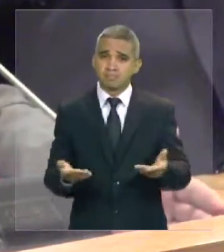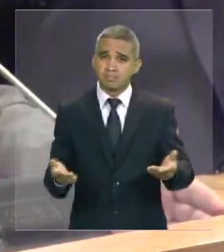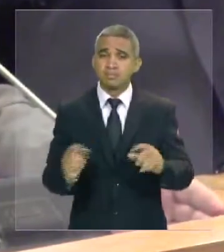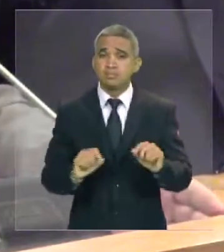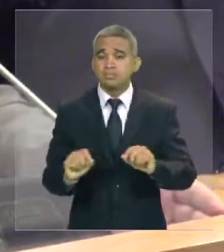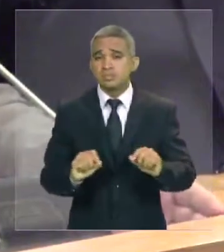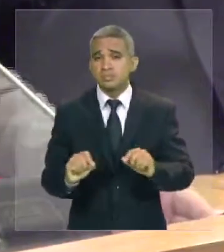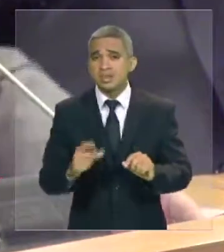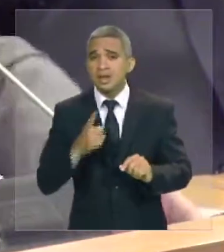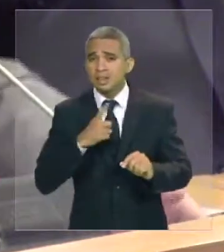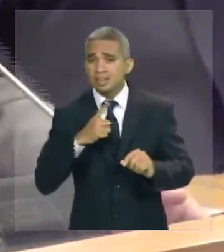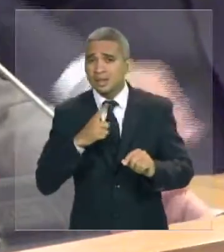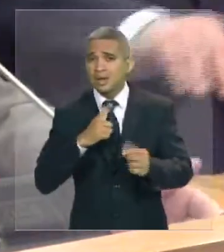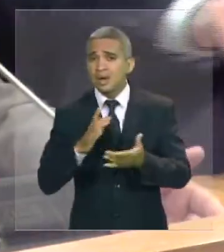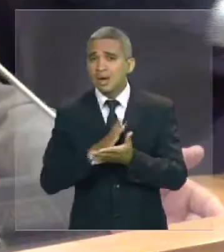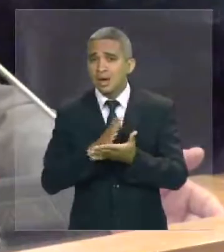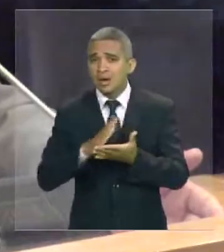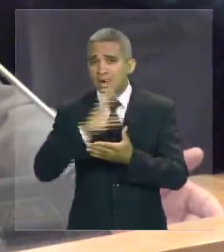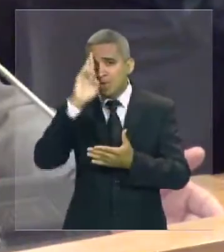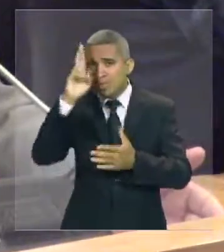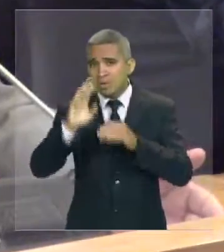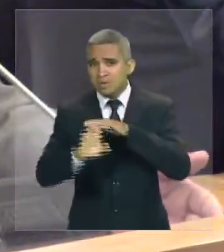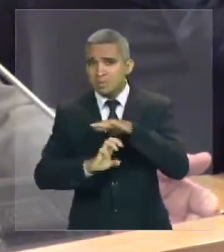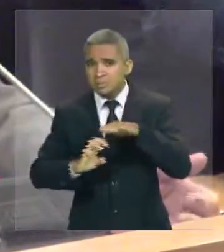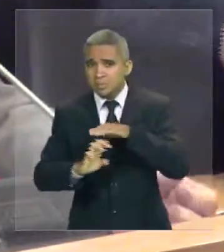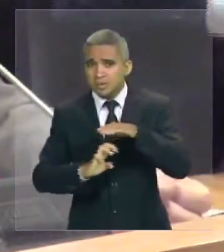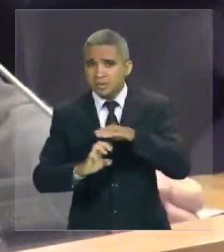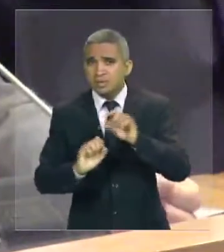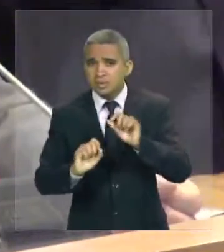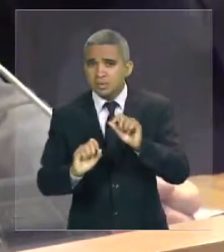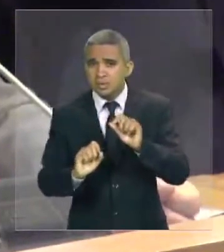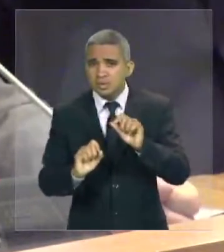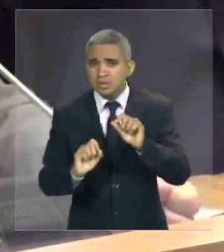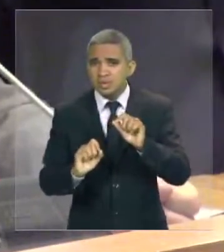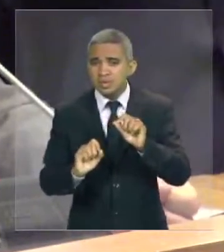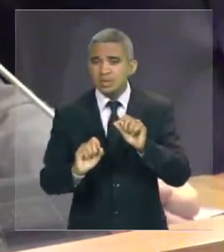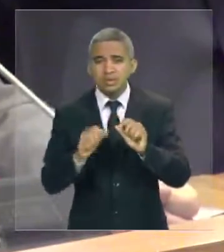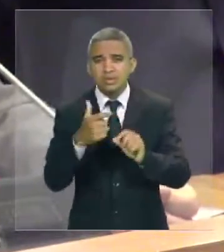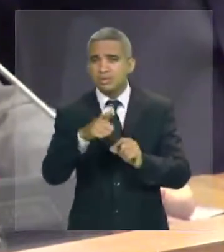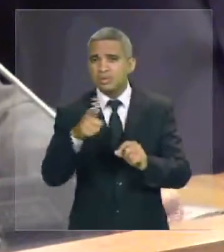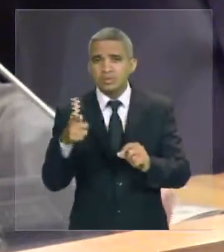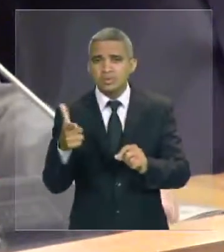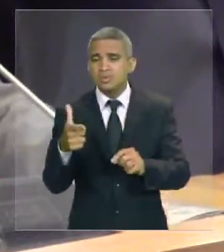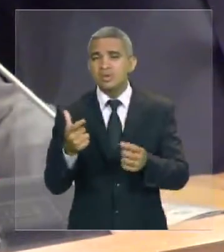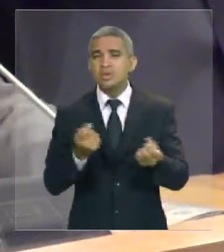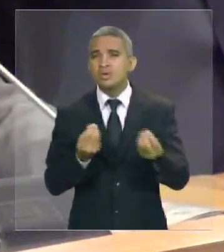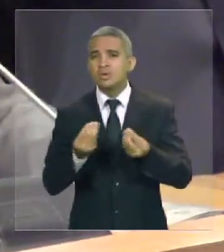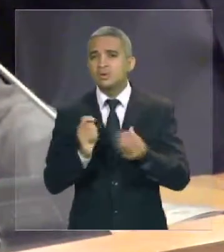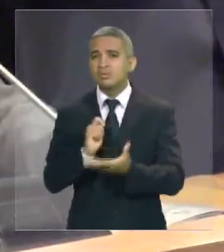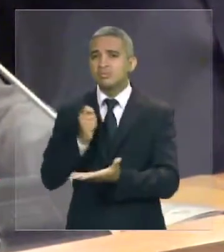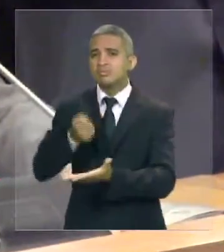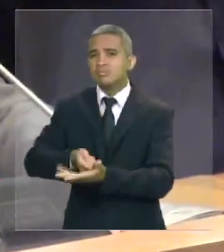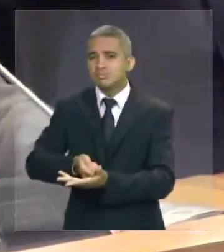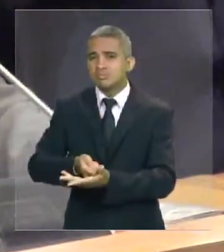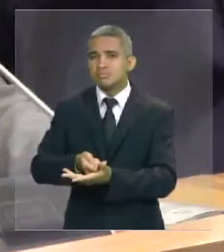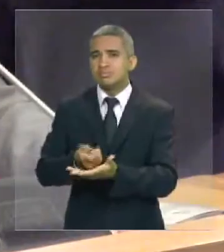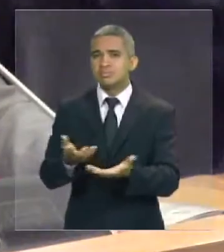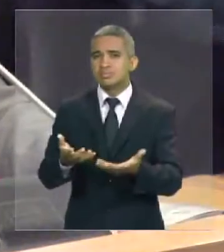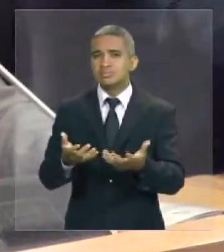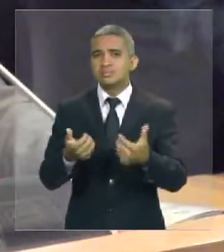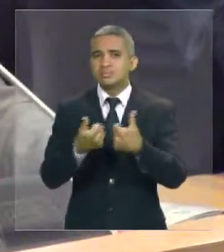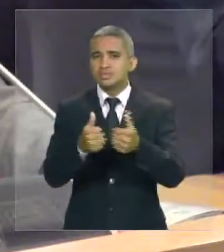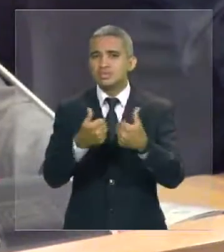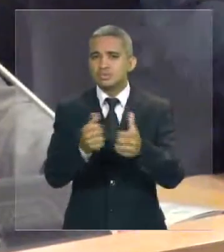temos várias empresas falidas, sem condições de operar o